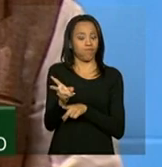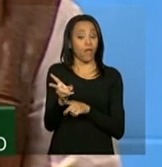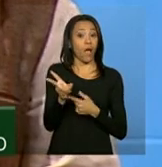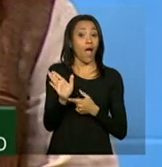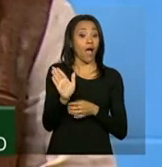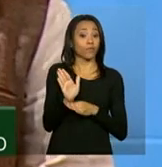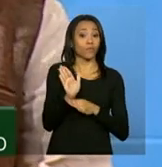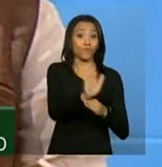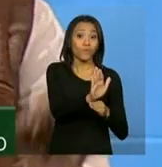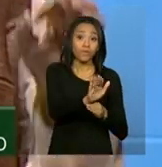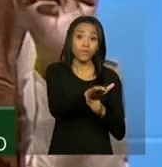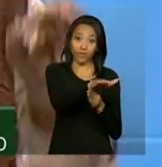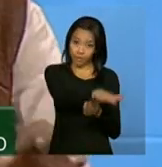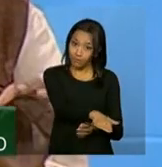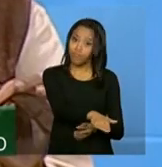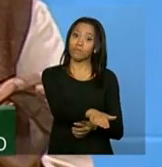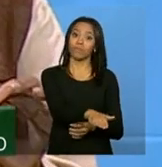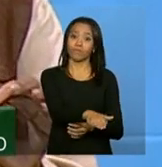ajuda